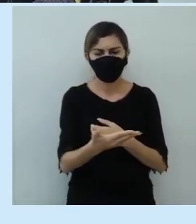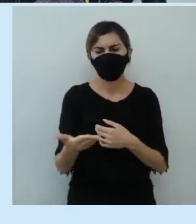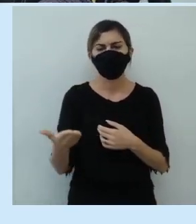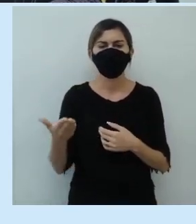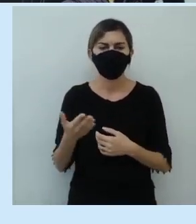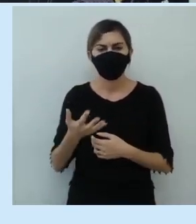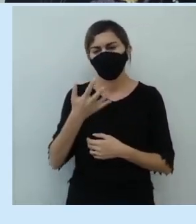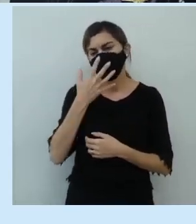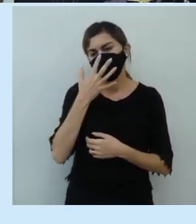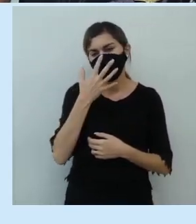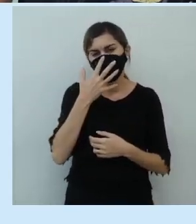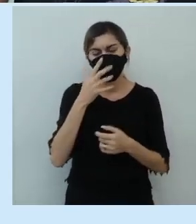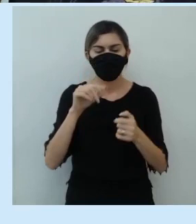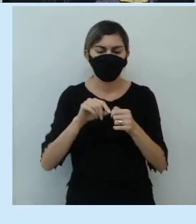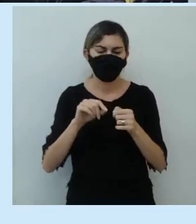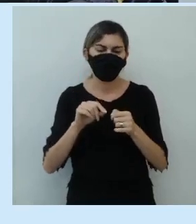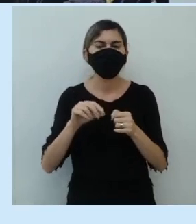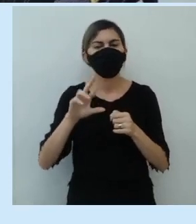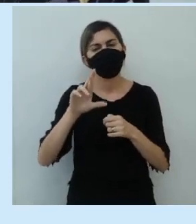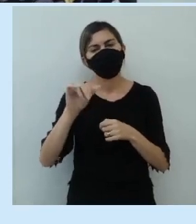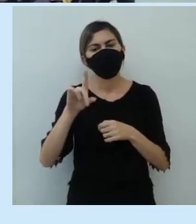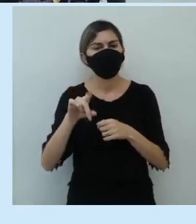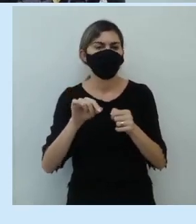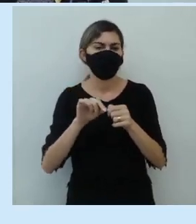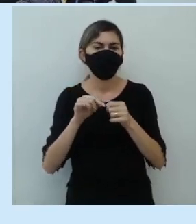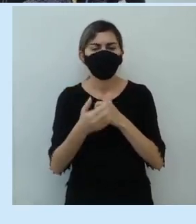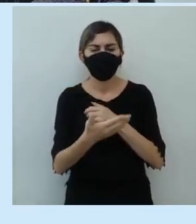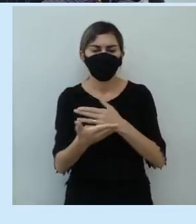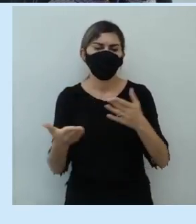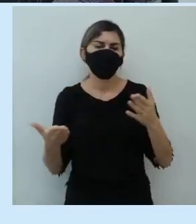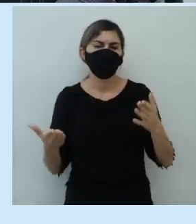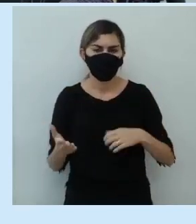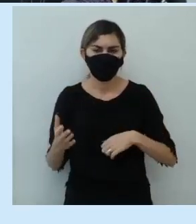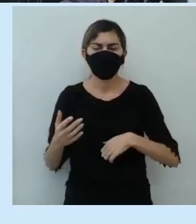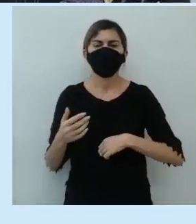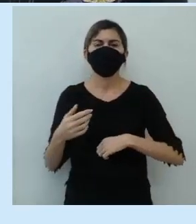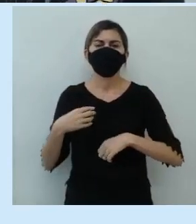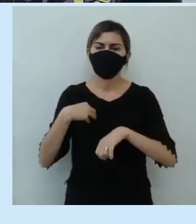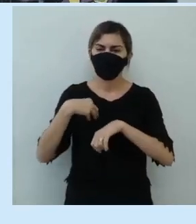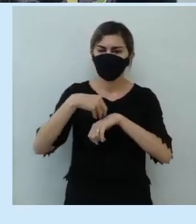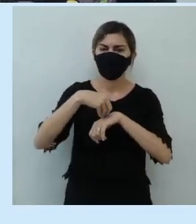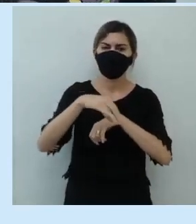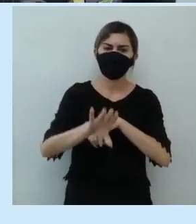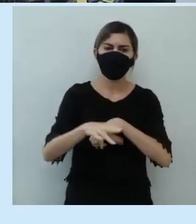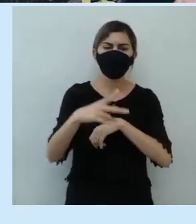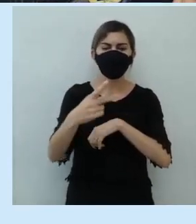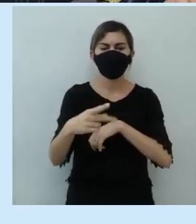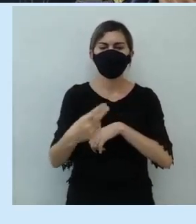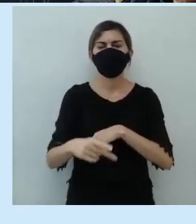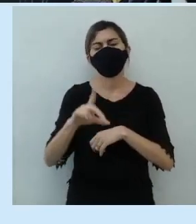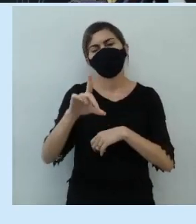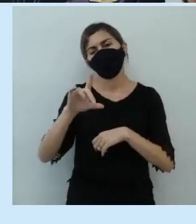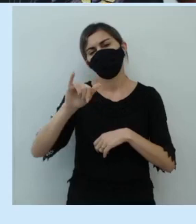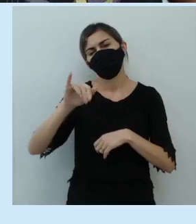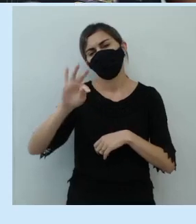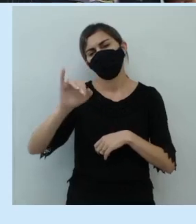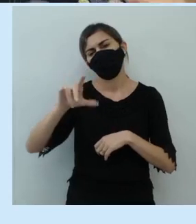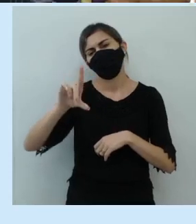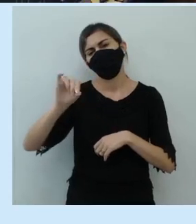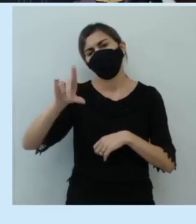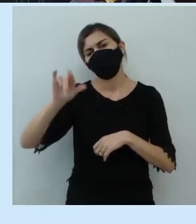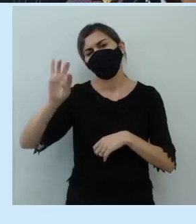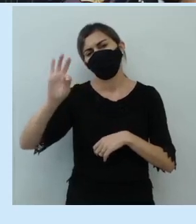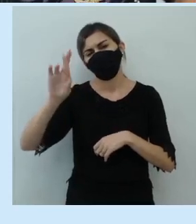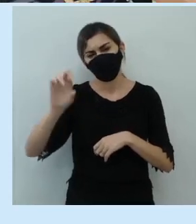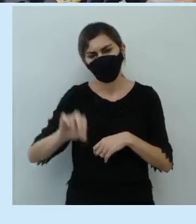essa observação que ela faz da realidade faz com que ela passe para os seus interlocutores, para os seus coleguinhas,